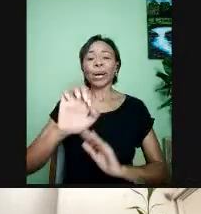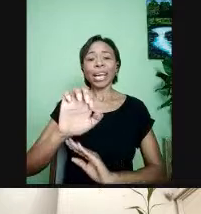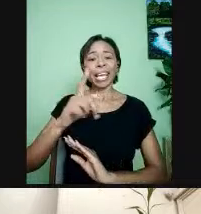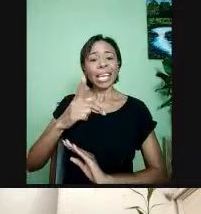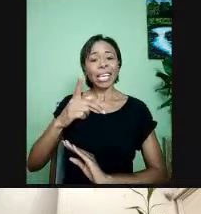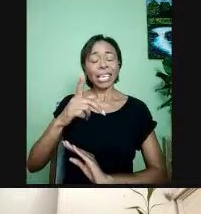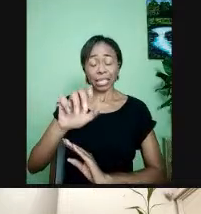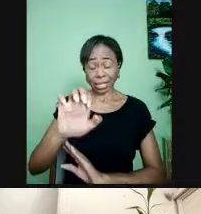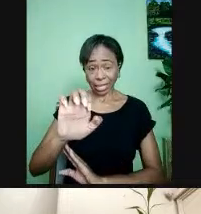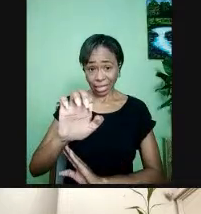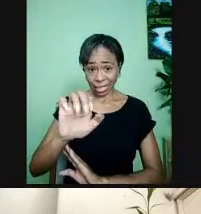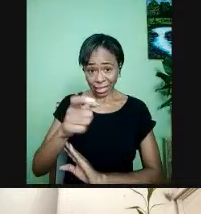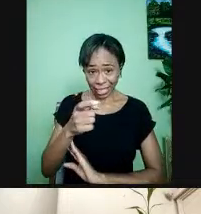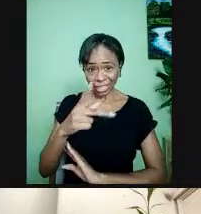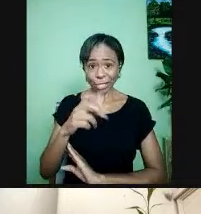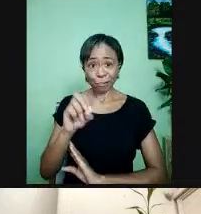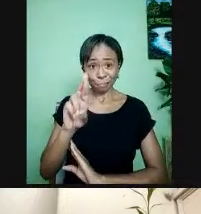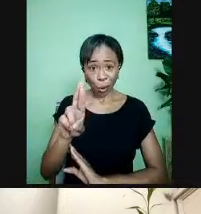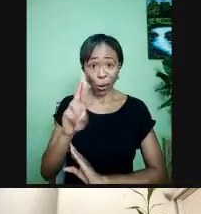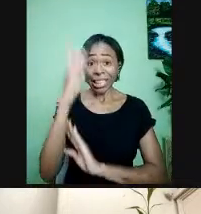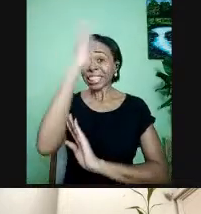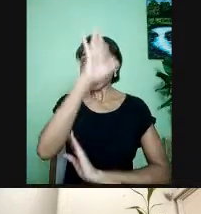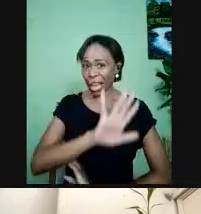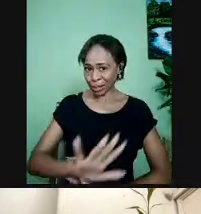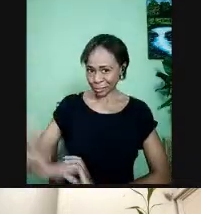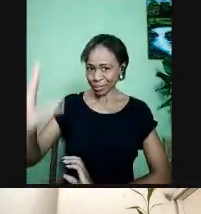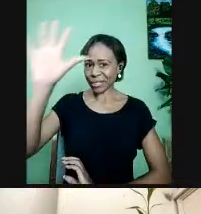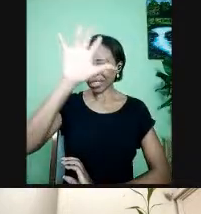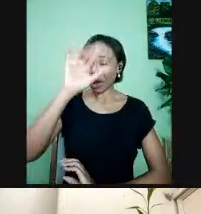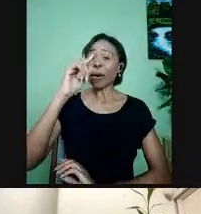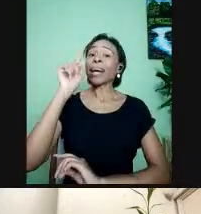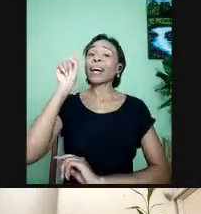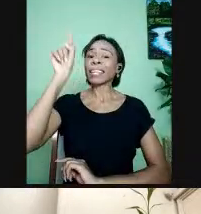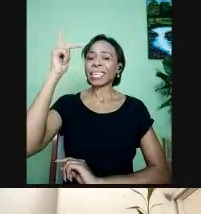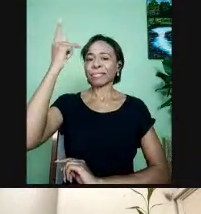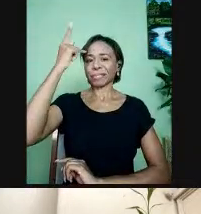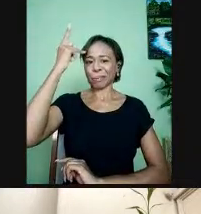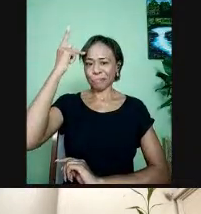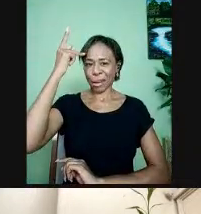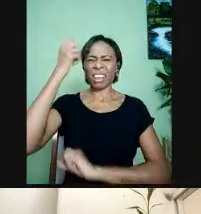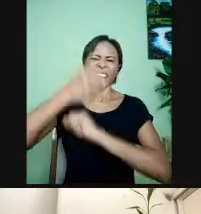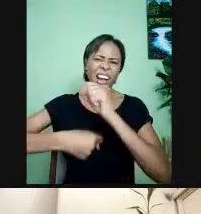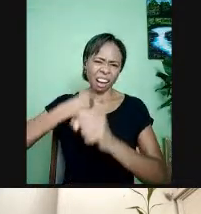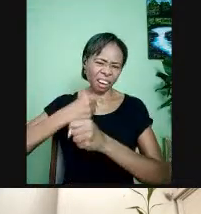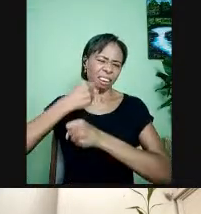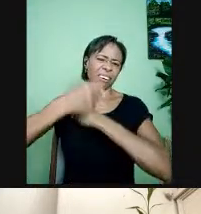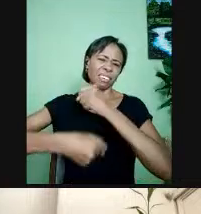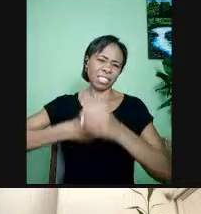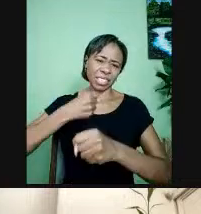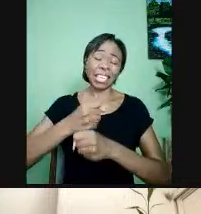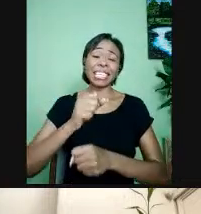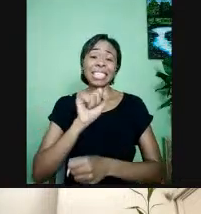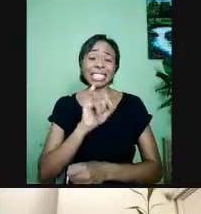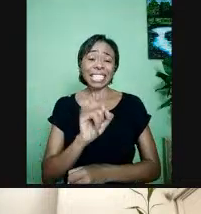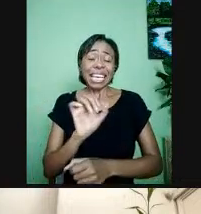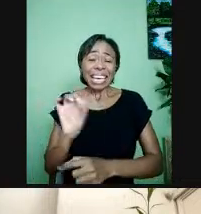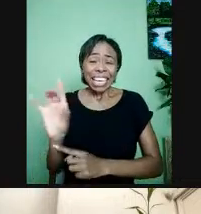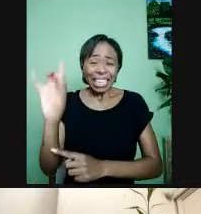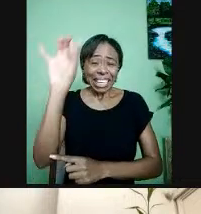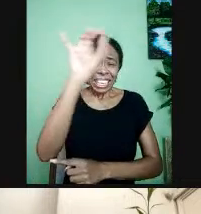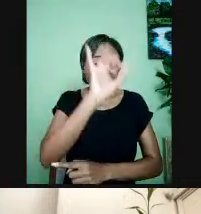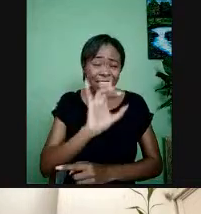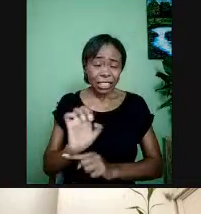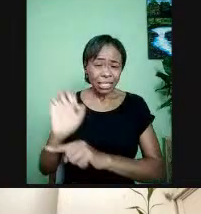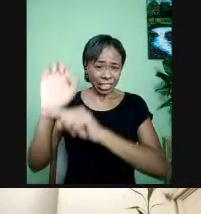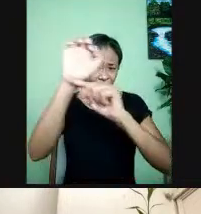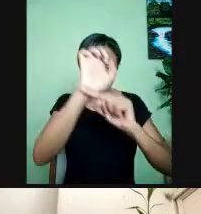Nacional. Essa Expo Nacional acontece anualmente em São Paulo. Então, os vencedores de cada estado, né? Não falei que acontece a